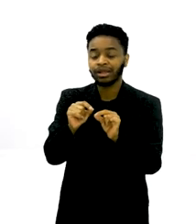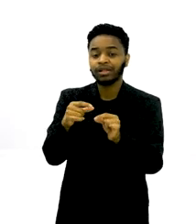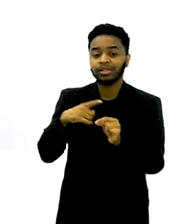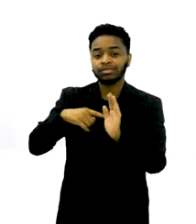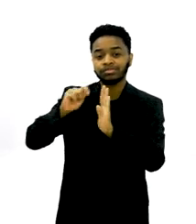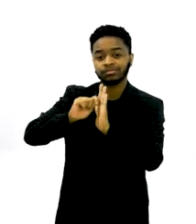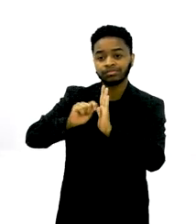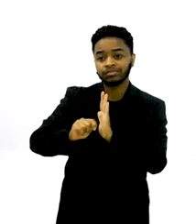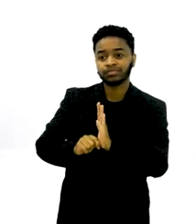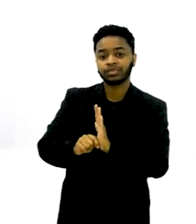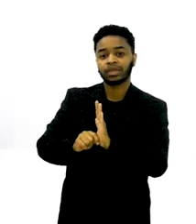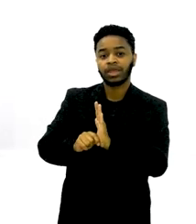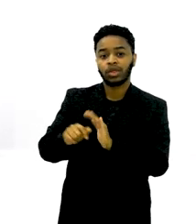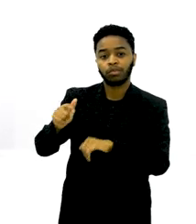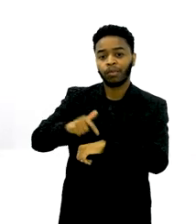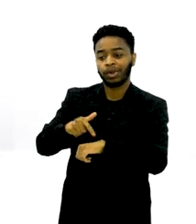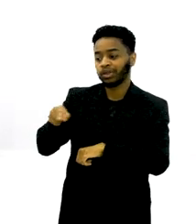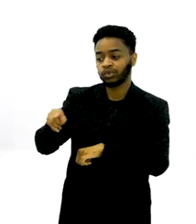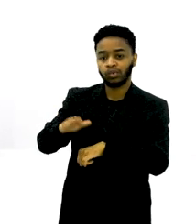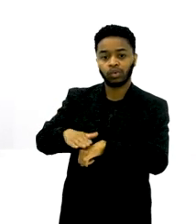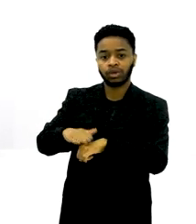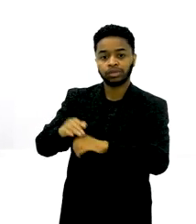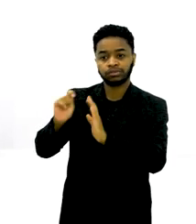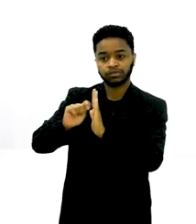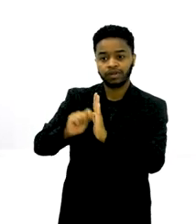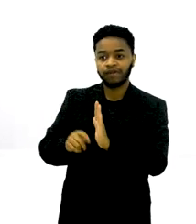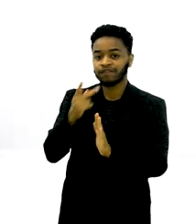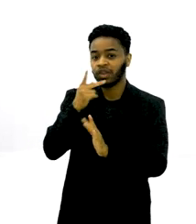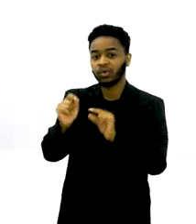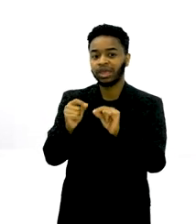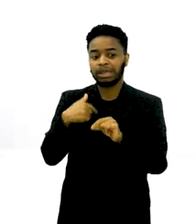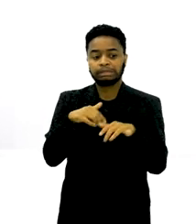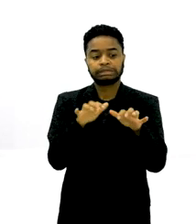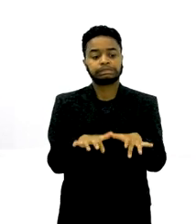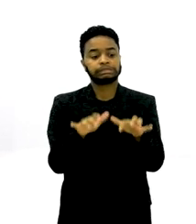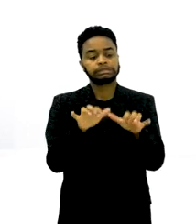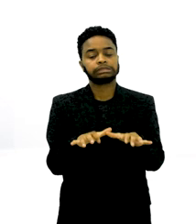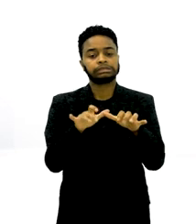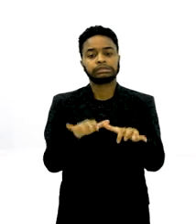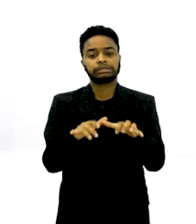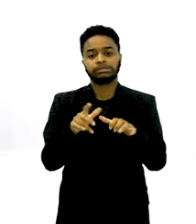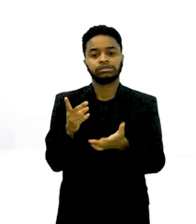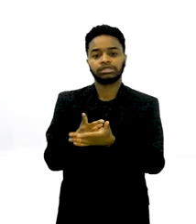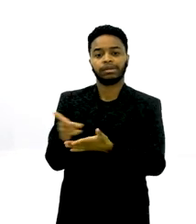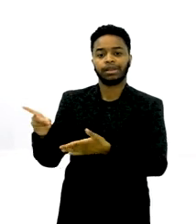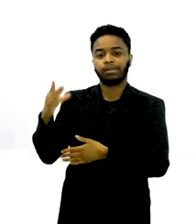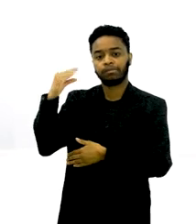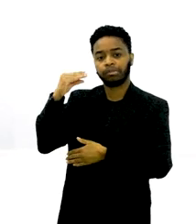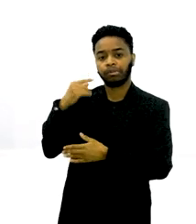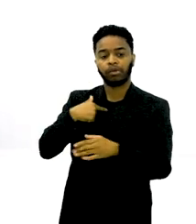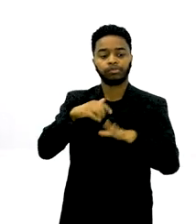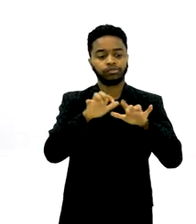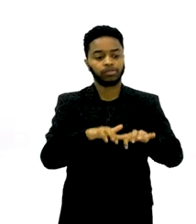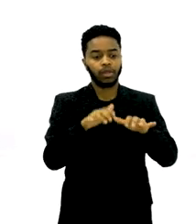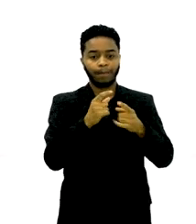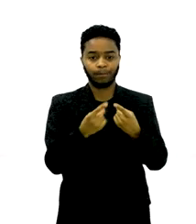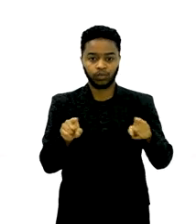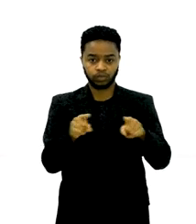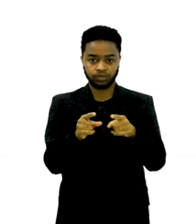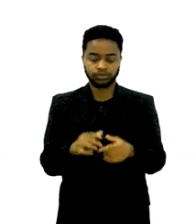dele porque aí quando ele ia compor ou alguma coisa Senta aqui com a tua máquina e eu digitava as